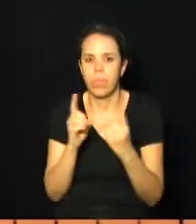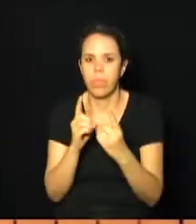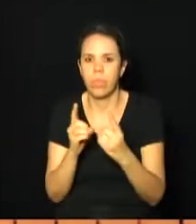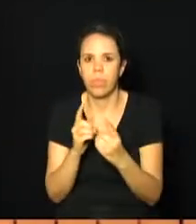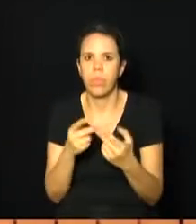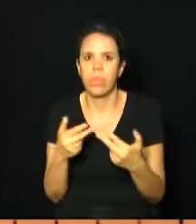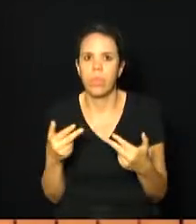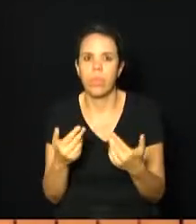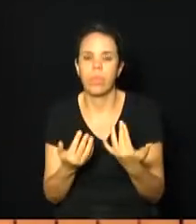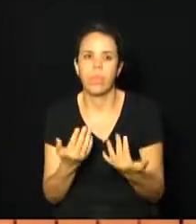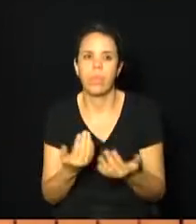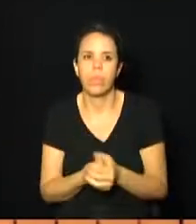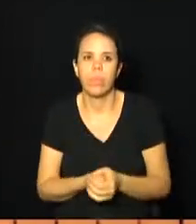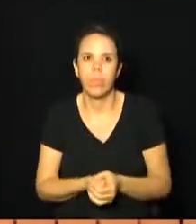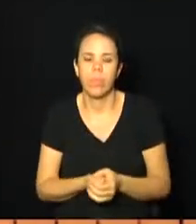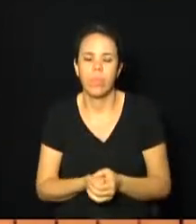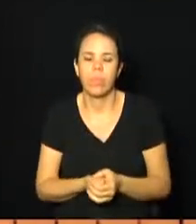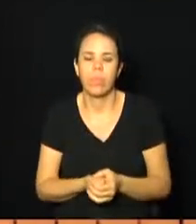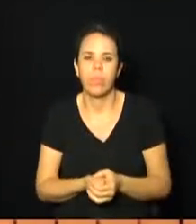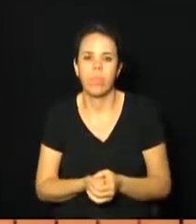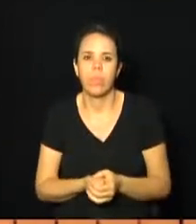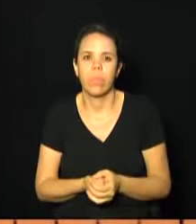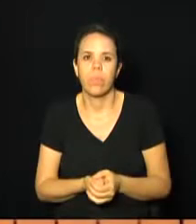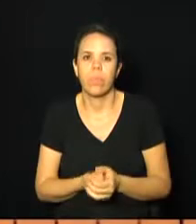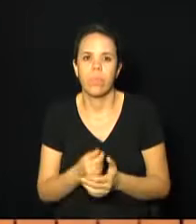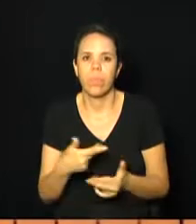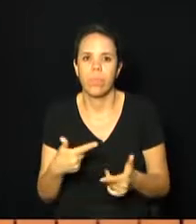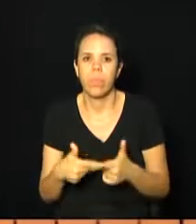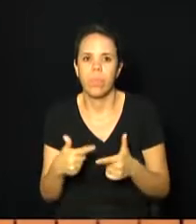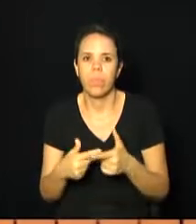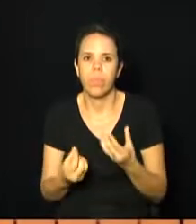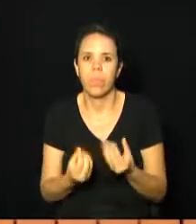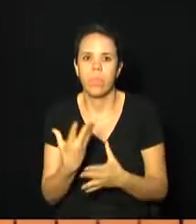fogos. E uma outra coisa também que acontece